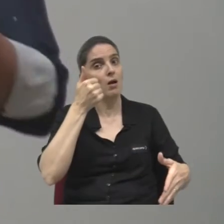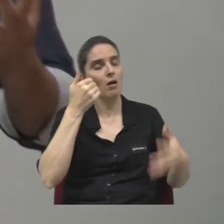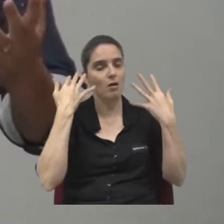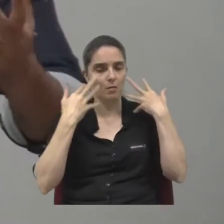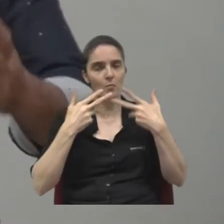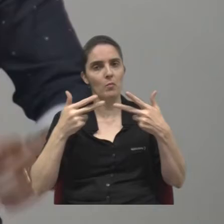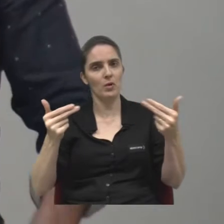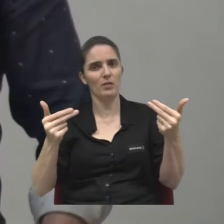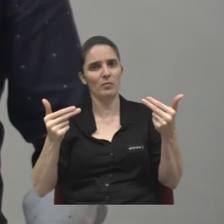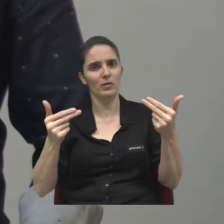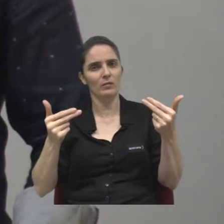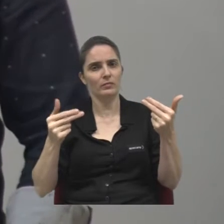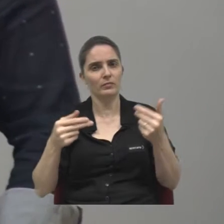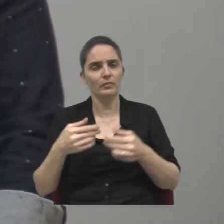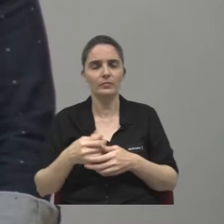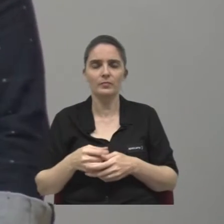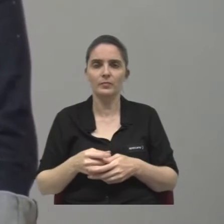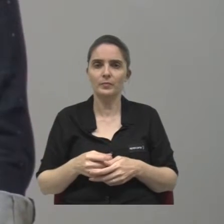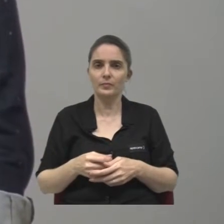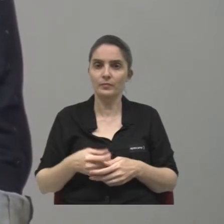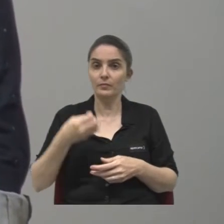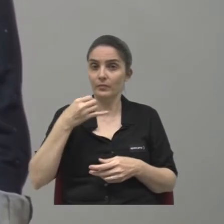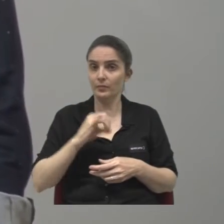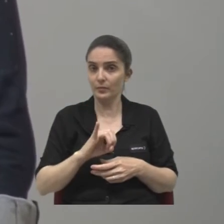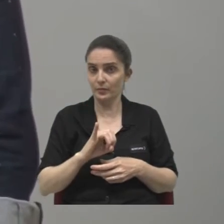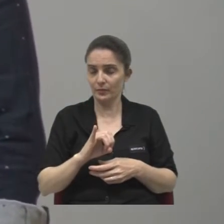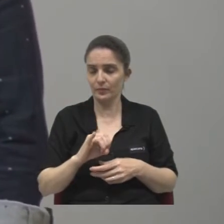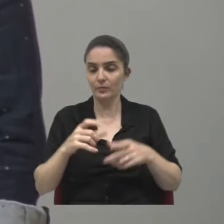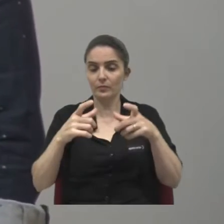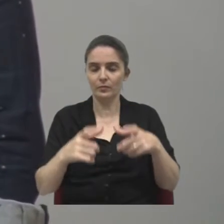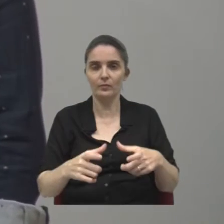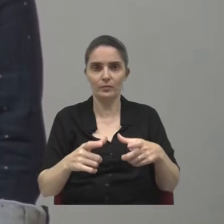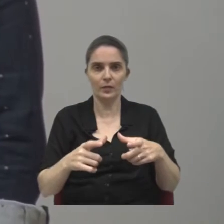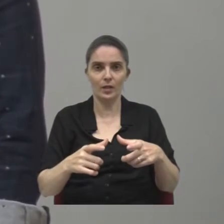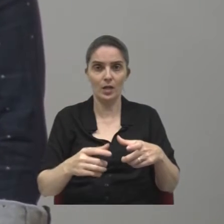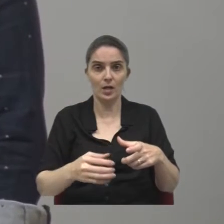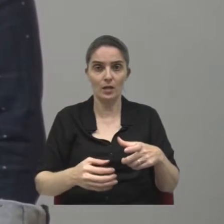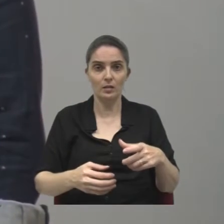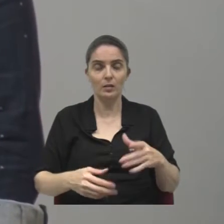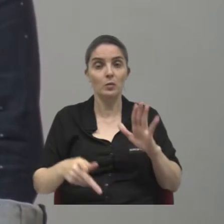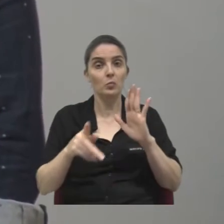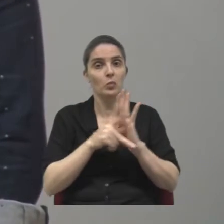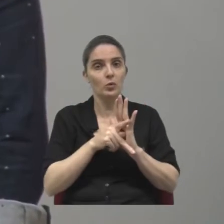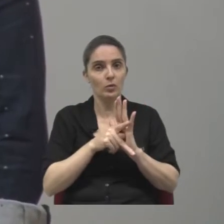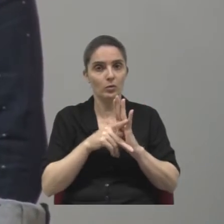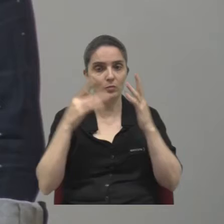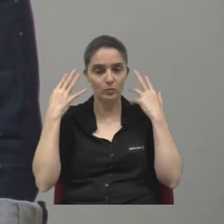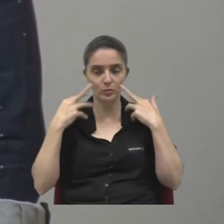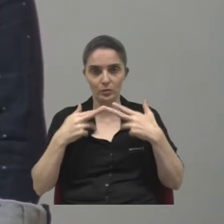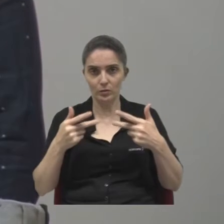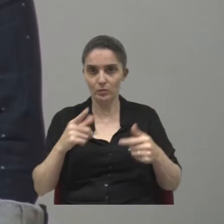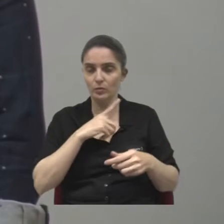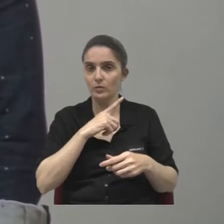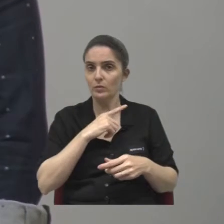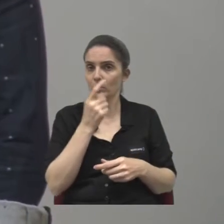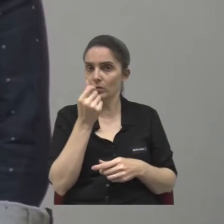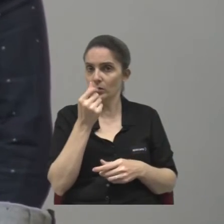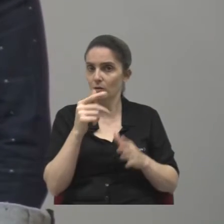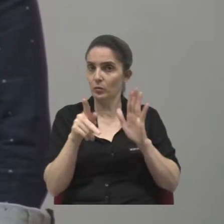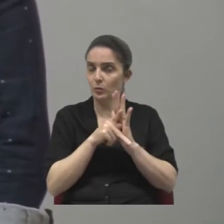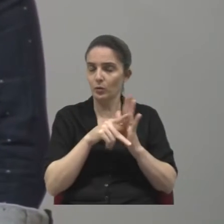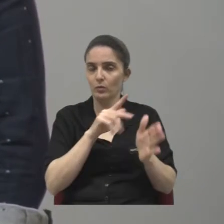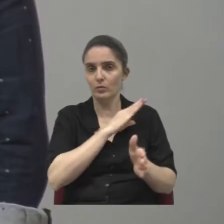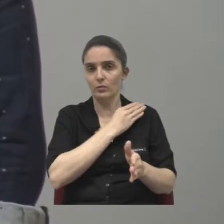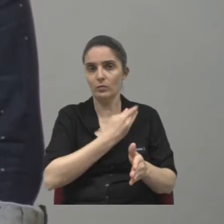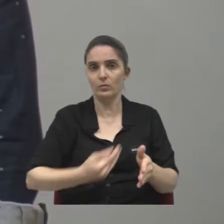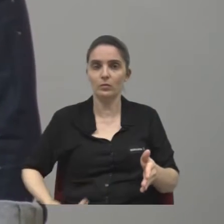se talvez os santuários que hoje existem no Brasil tivessem um pouco mais de recurso do governo federal, porque a maioria deles